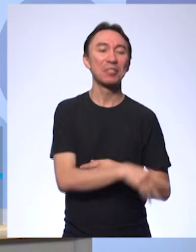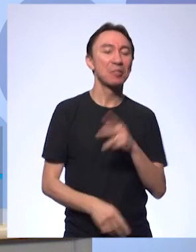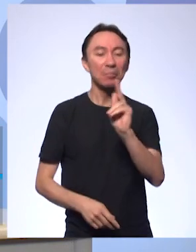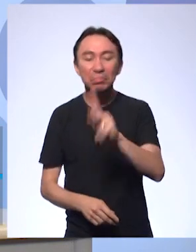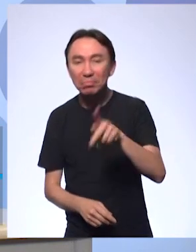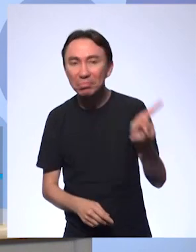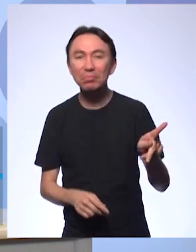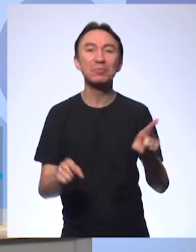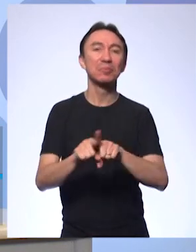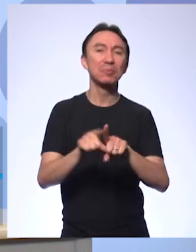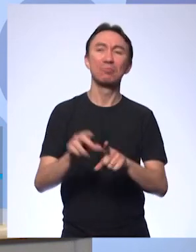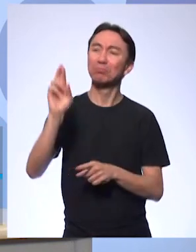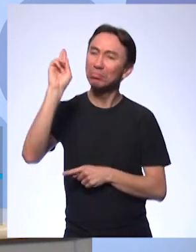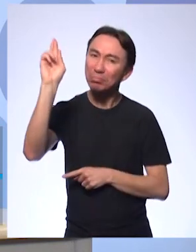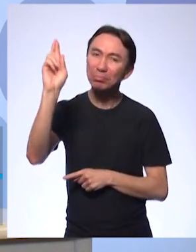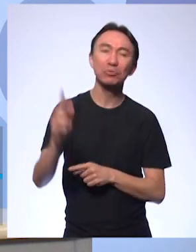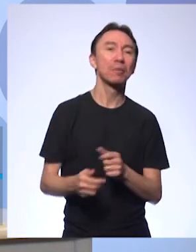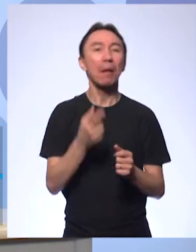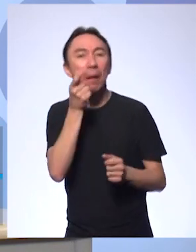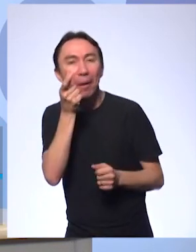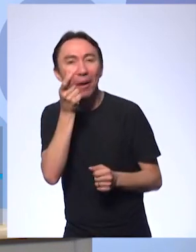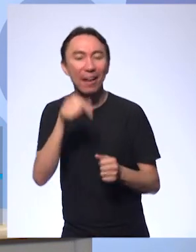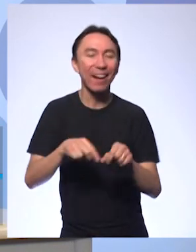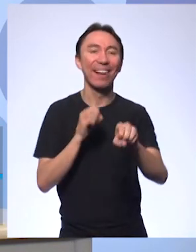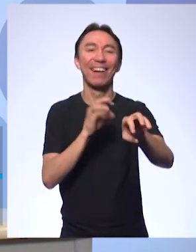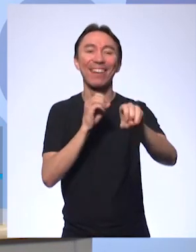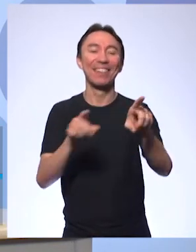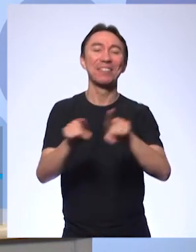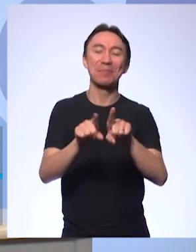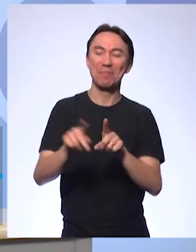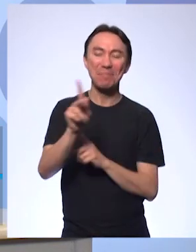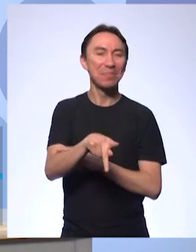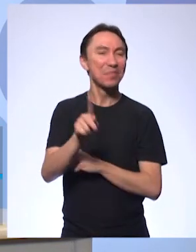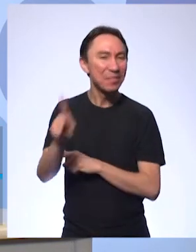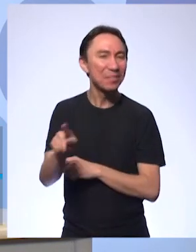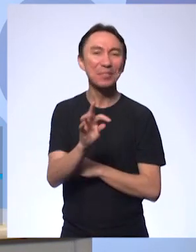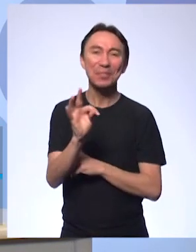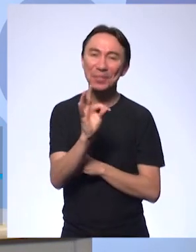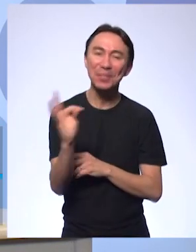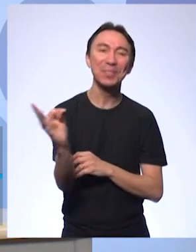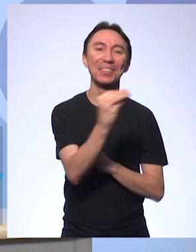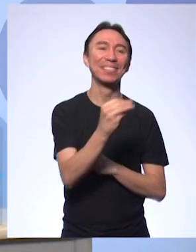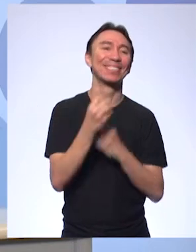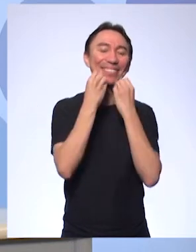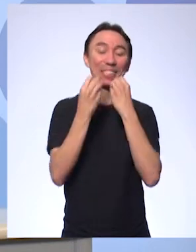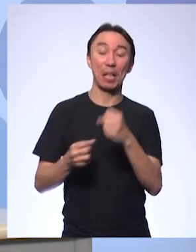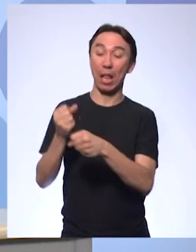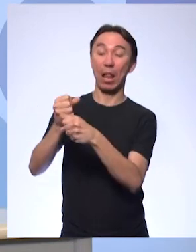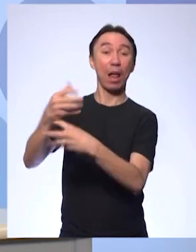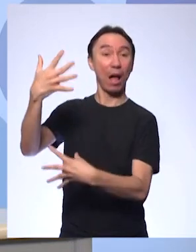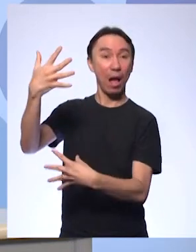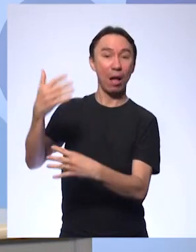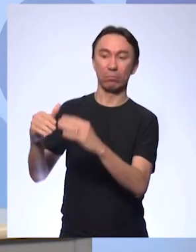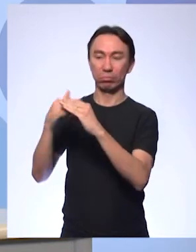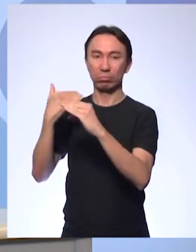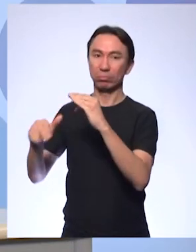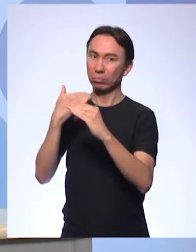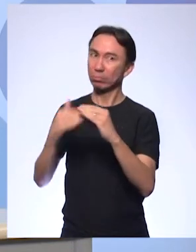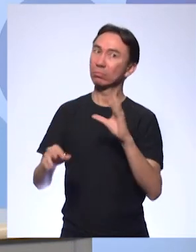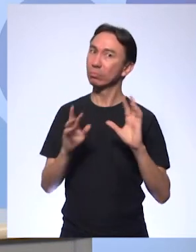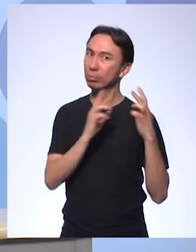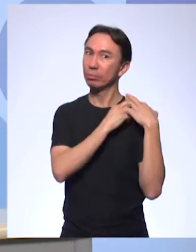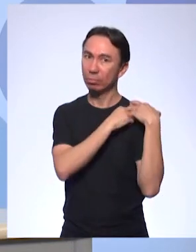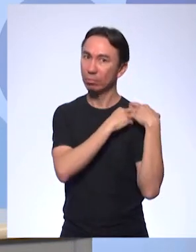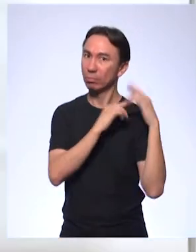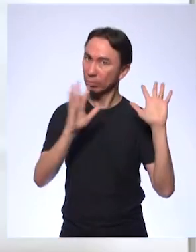que acompanham as nossas aulas, bem como nossos queridos colegas professores, e vamos aí utilizar o nosso chat, né, com responsabilidade. Sejam todos